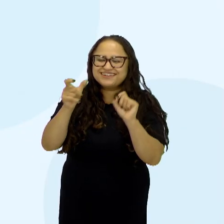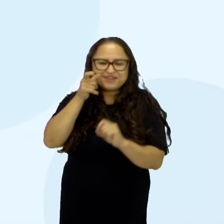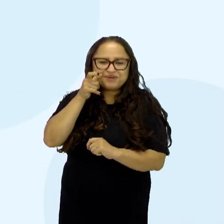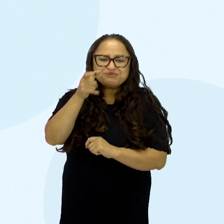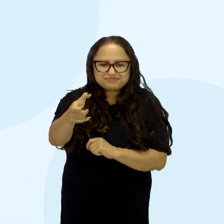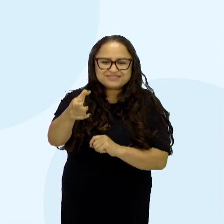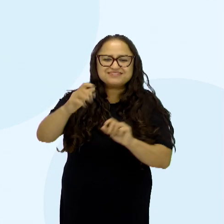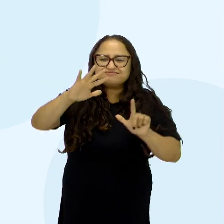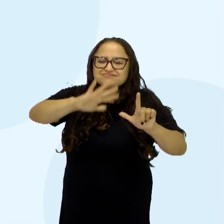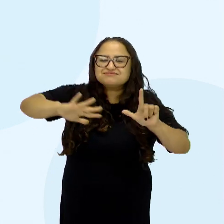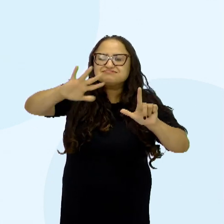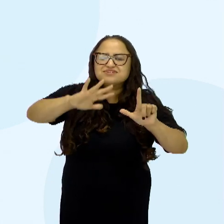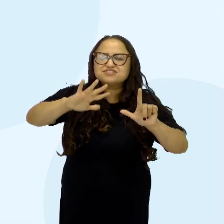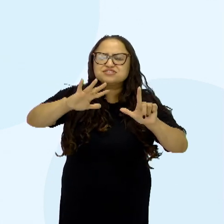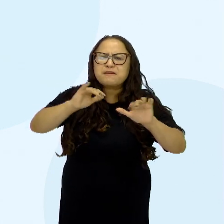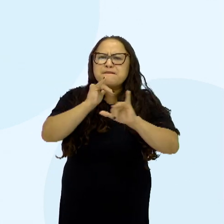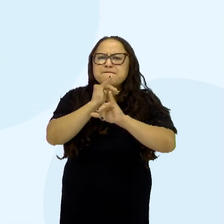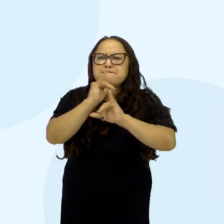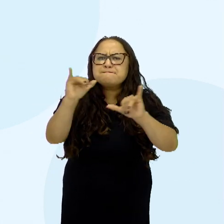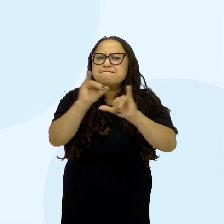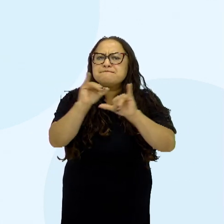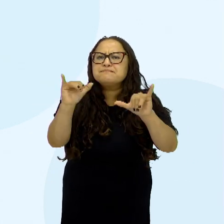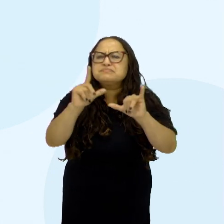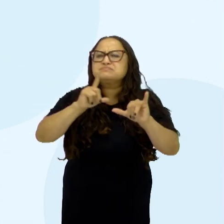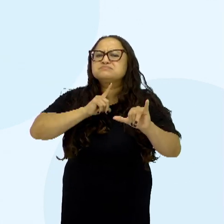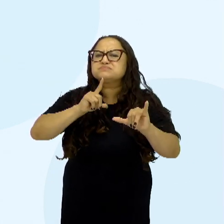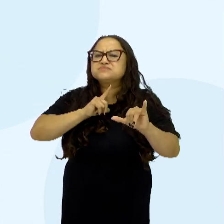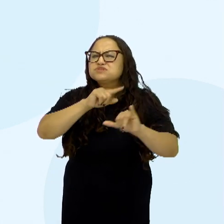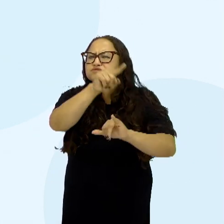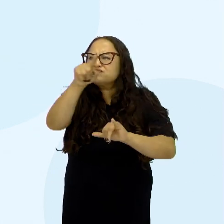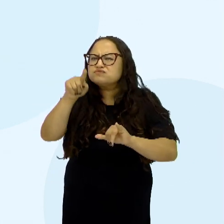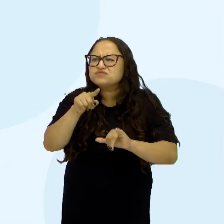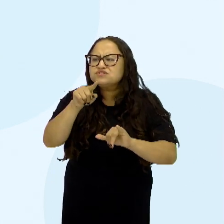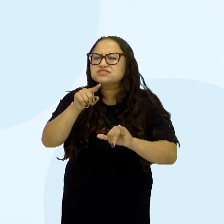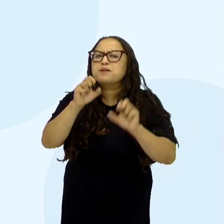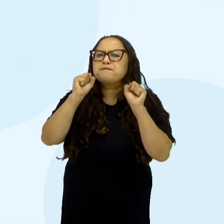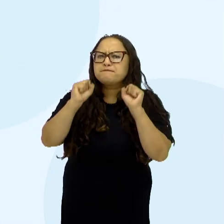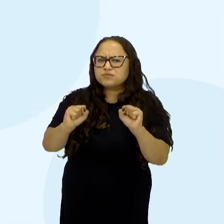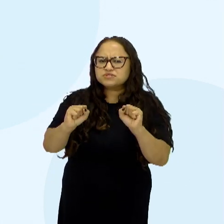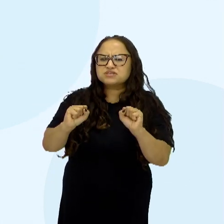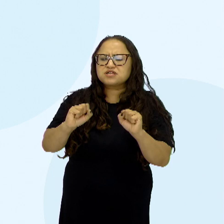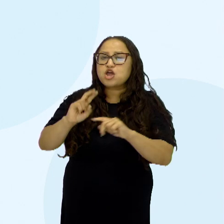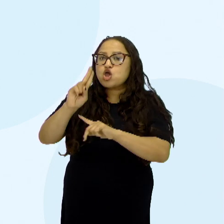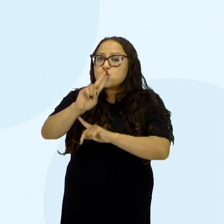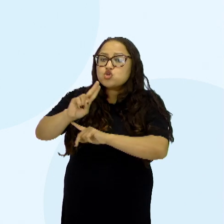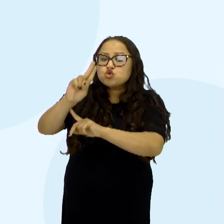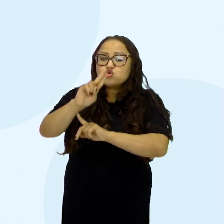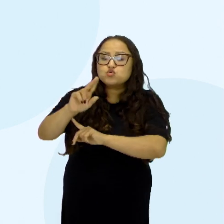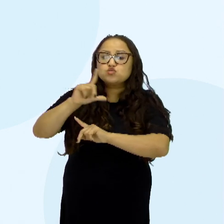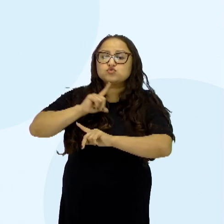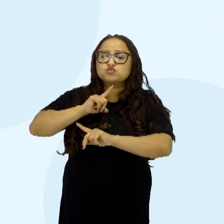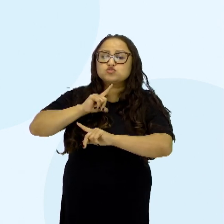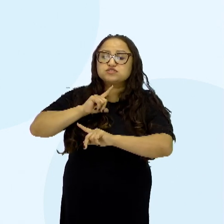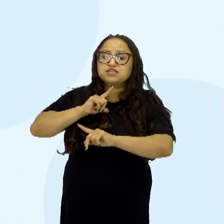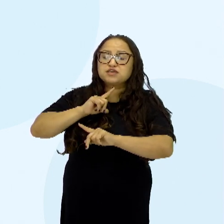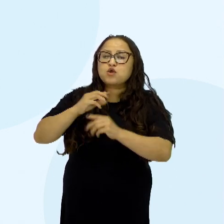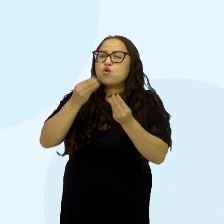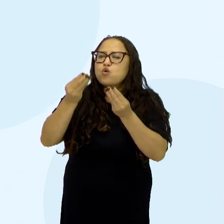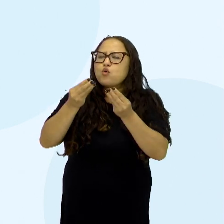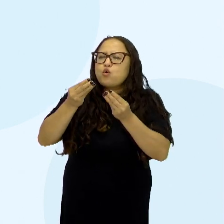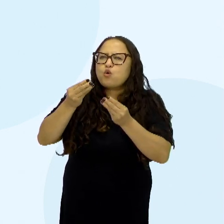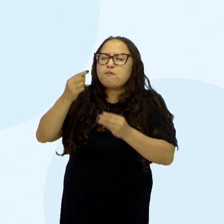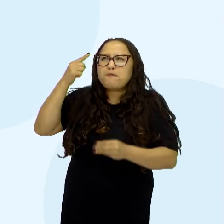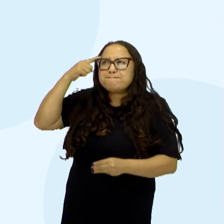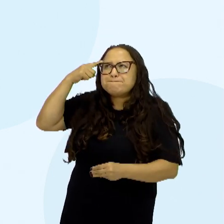imagem. Qual mensagem você deixaria ao mundo? Use a progressão ascendente de ideias, aquela